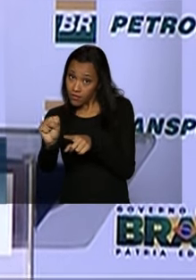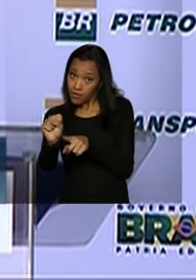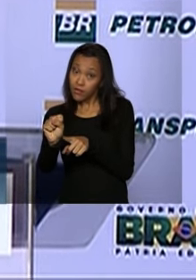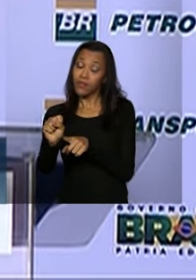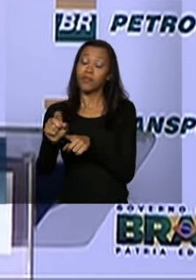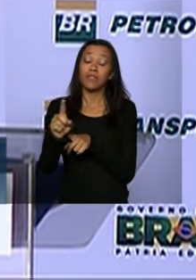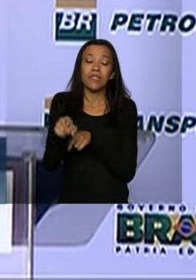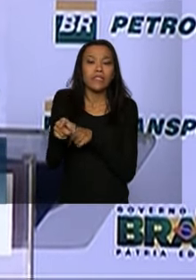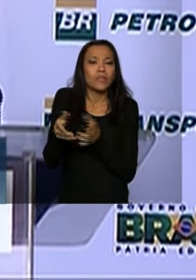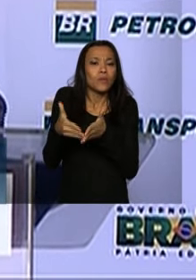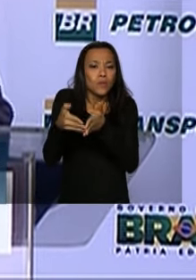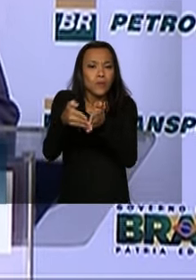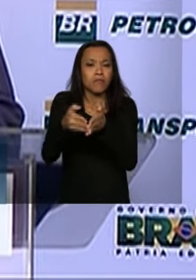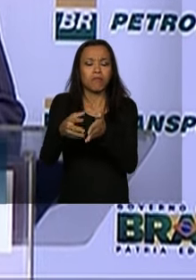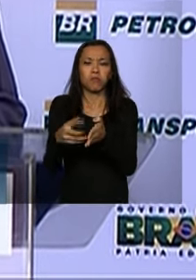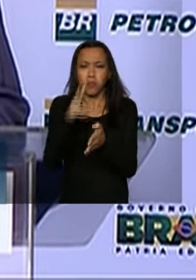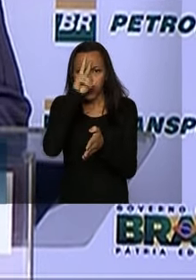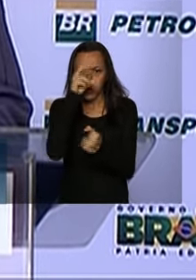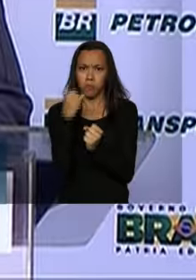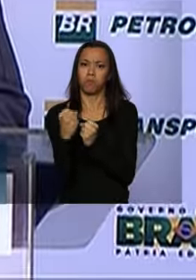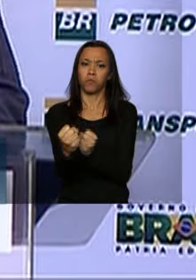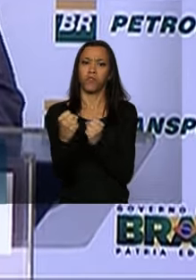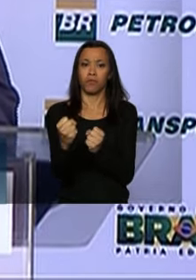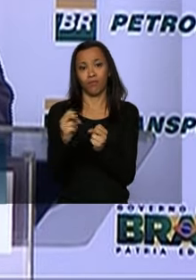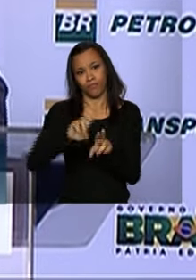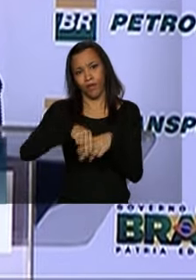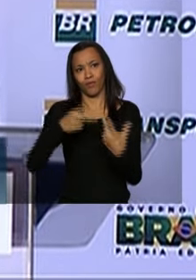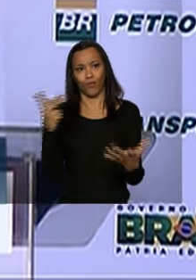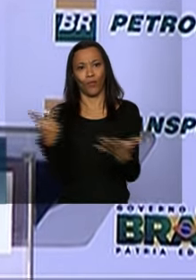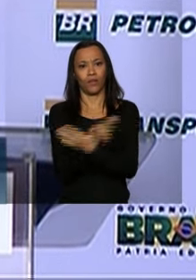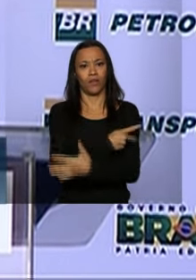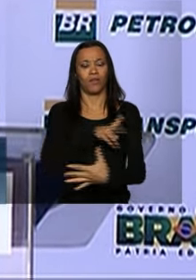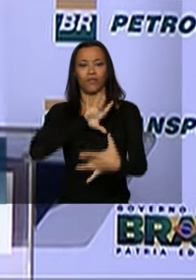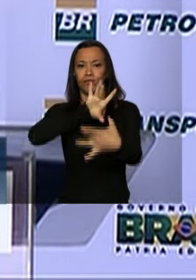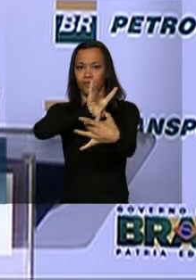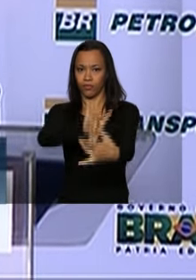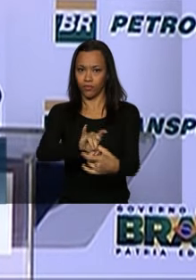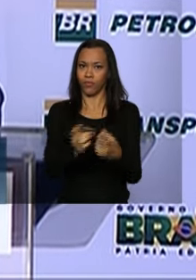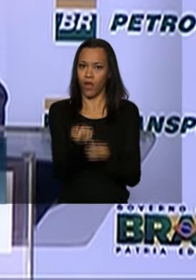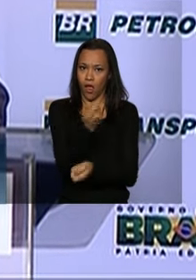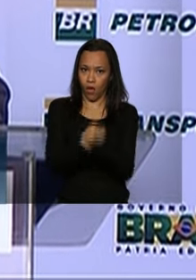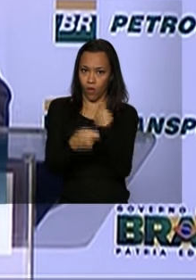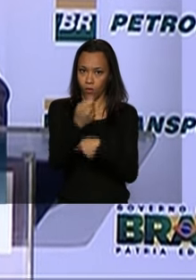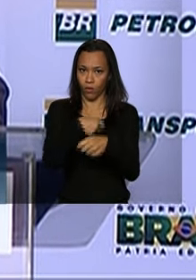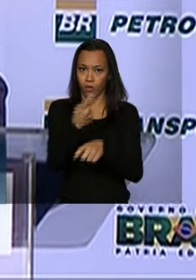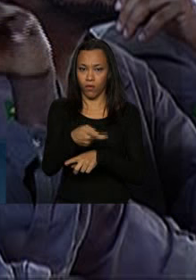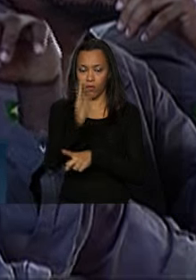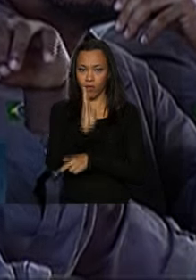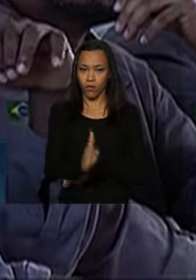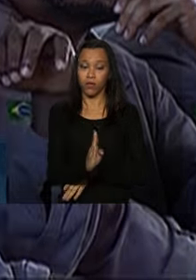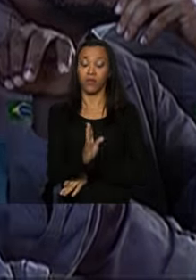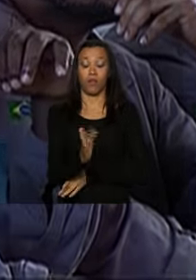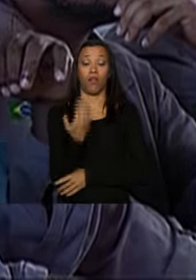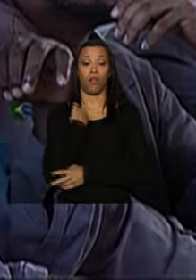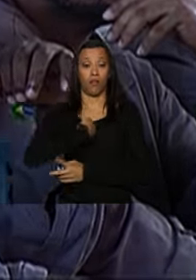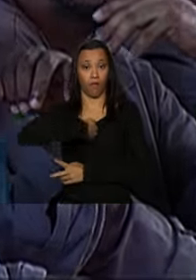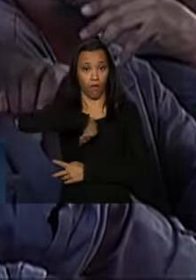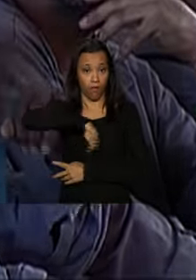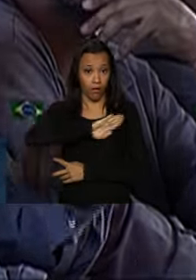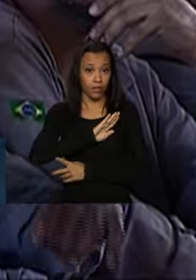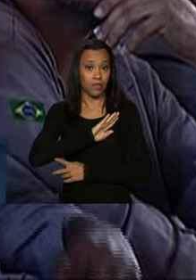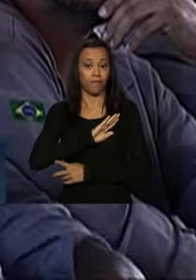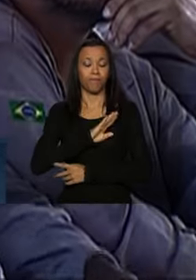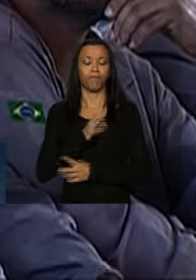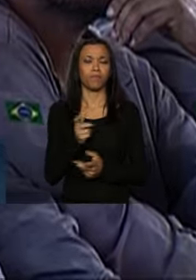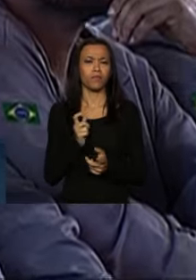firme diante desse cenário econômico, político e social que vivemos. O reconhecimento que podemos ser melhores é o que